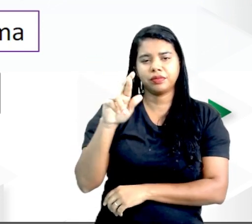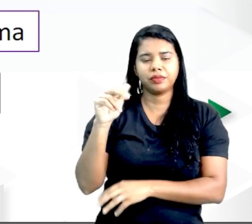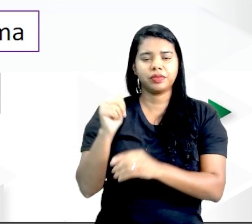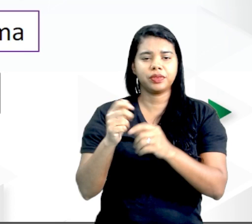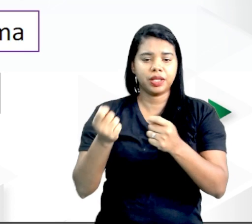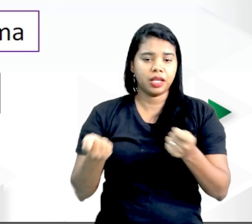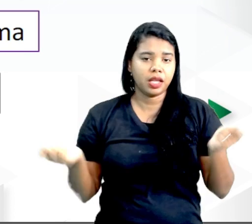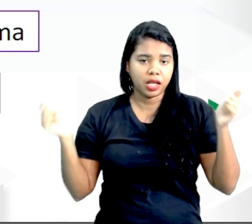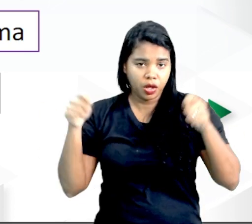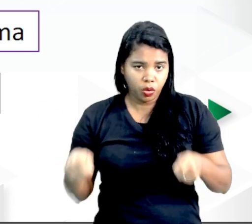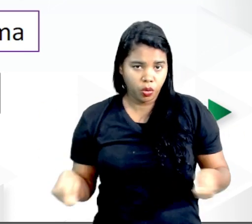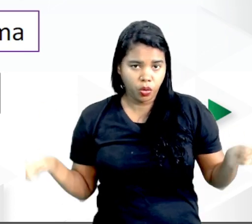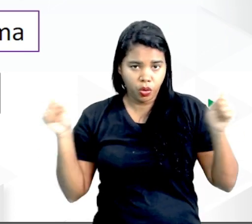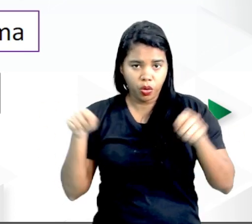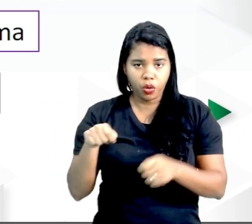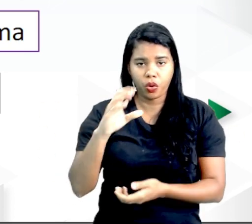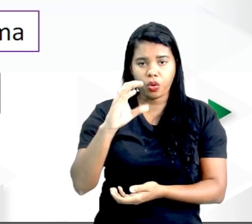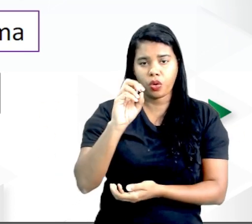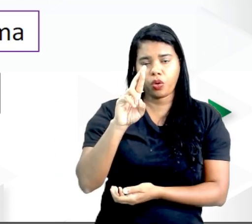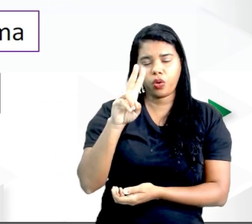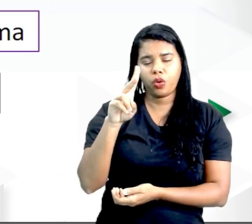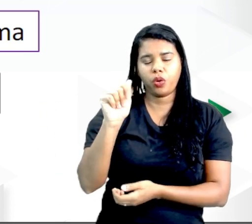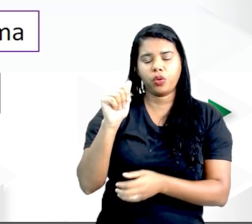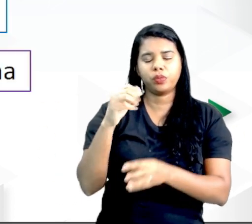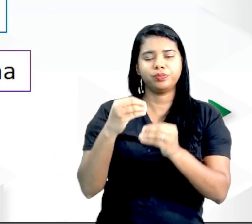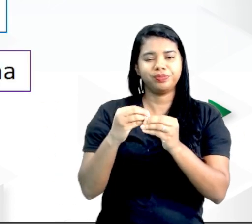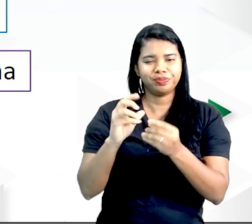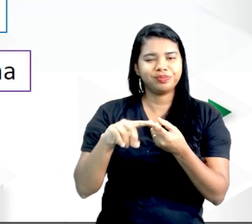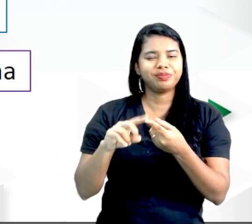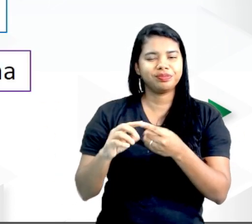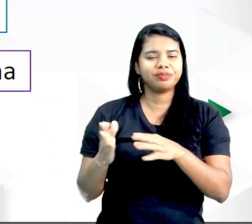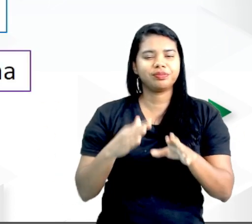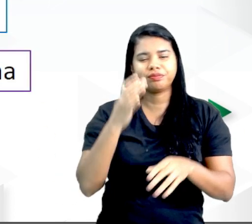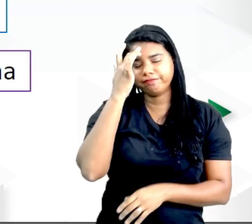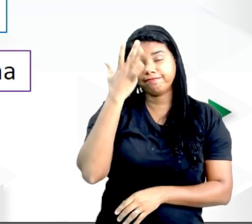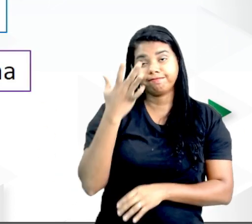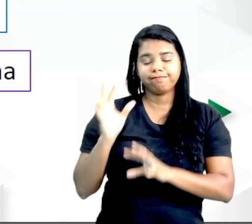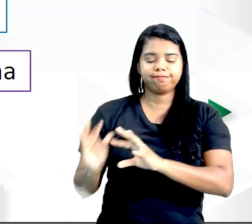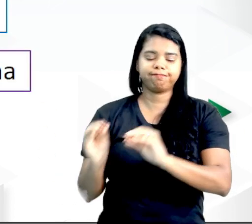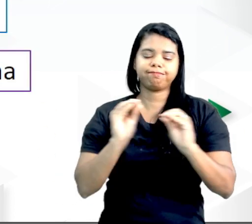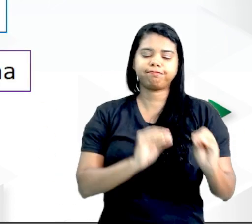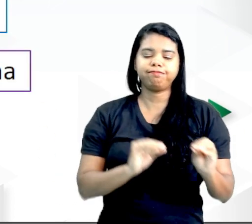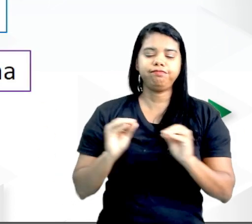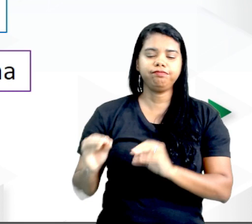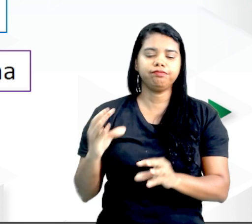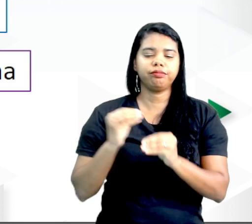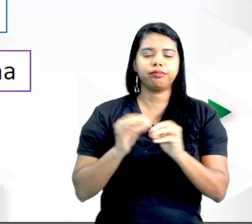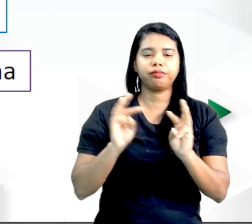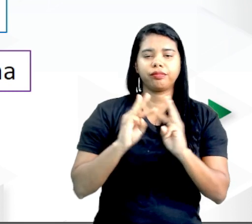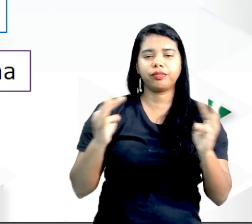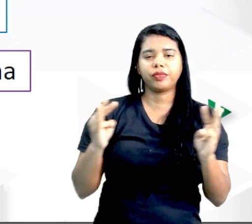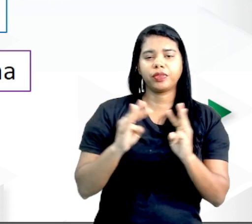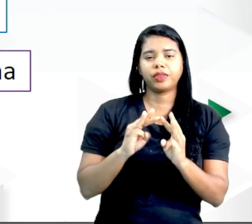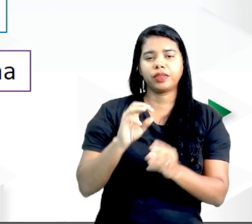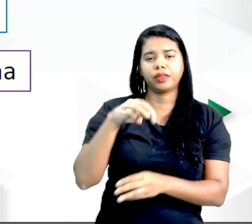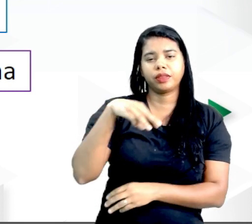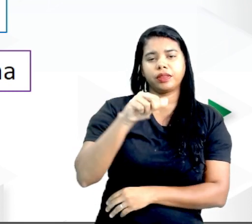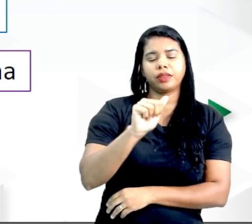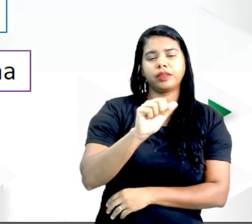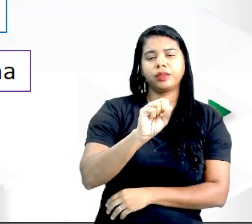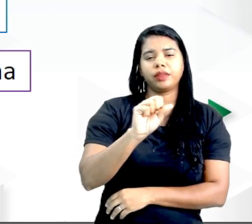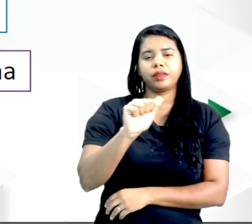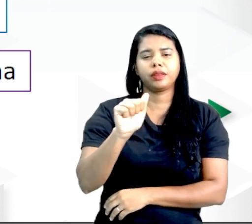corda, que era mais fácil de deslocar com o rolo de corda, tá? Para a medida de massa, uma libra